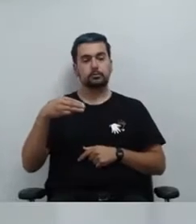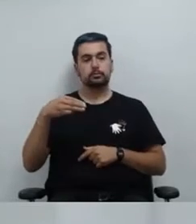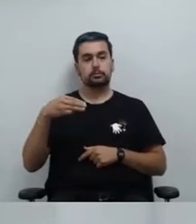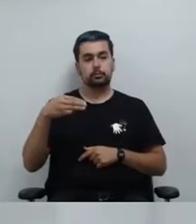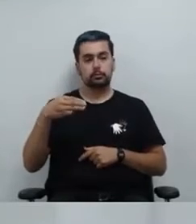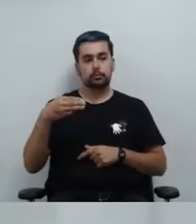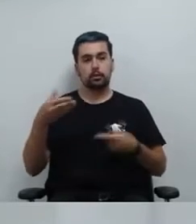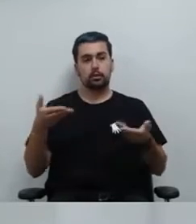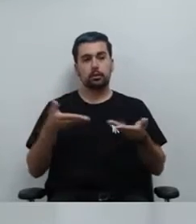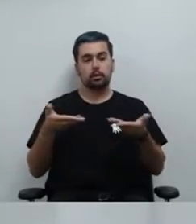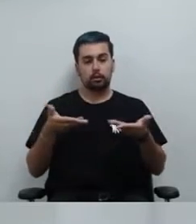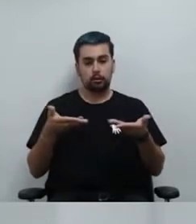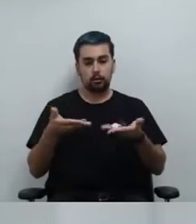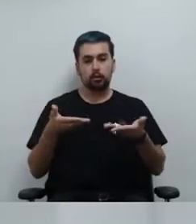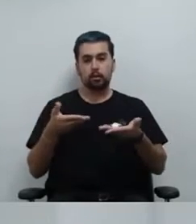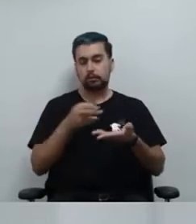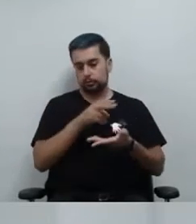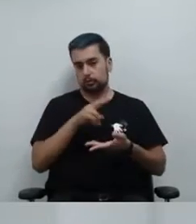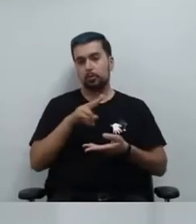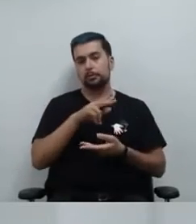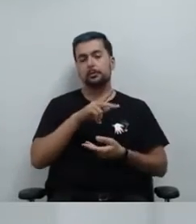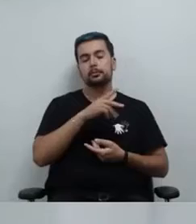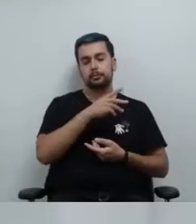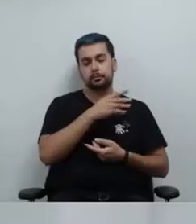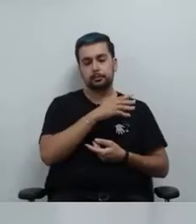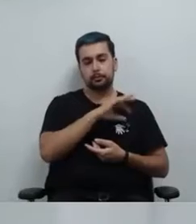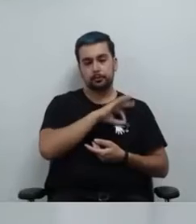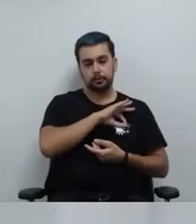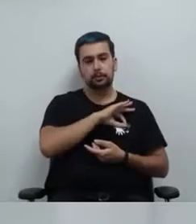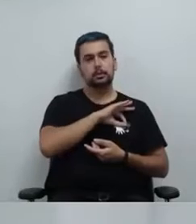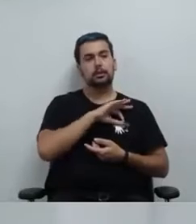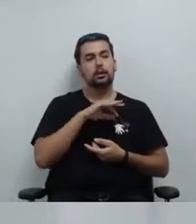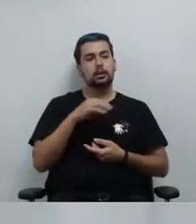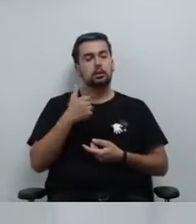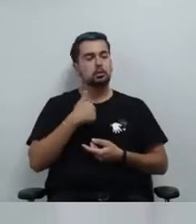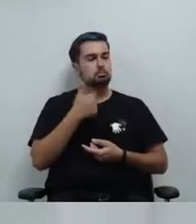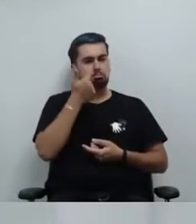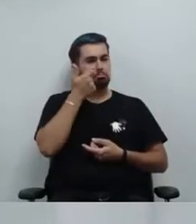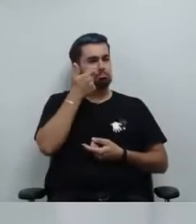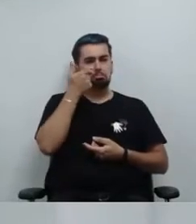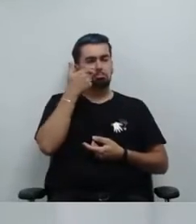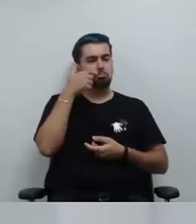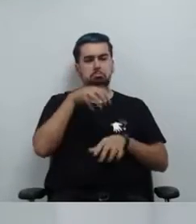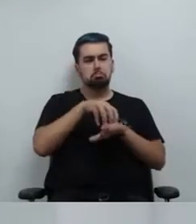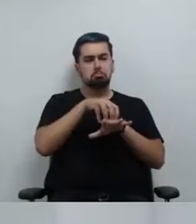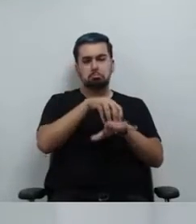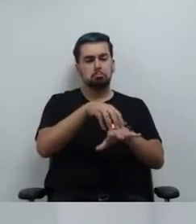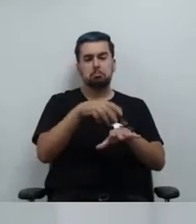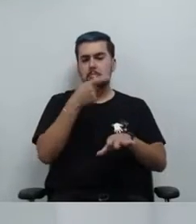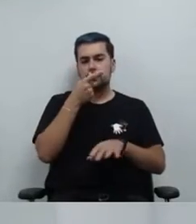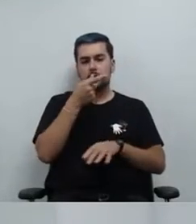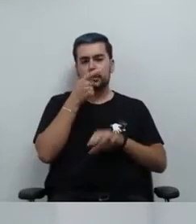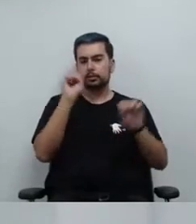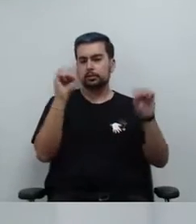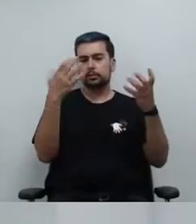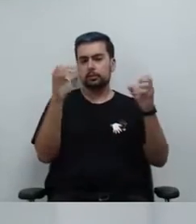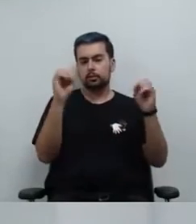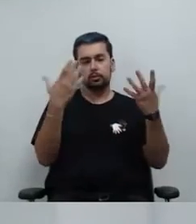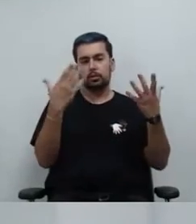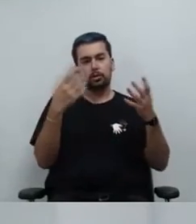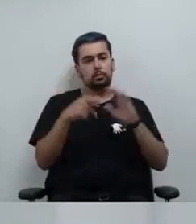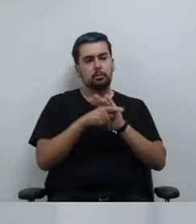que agora é denominado polícia, embora não veja nenhuma viatura escrito que são polícia, com arma